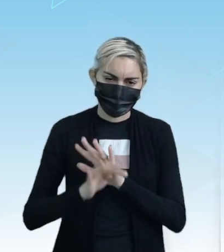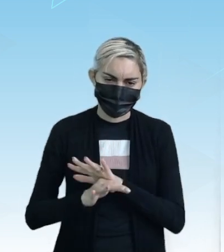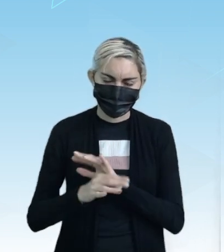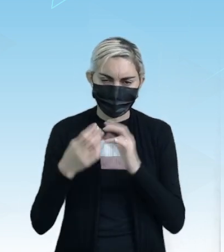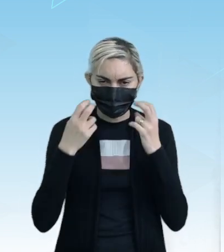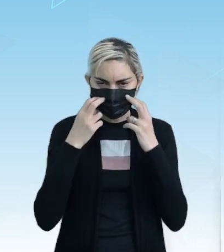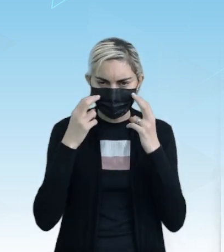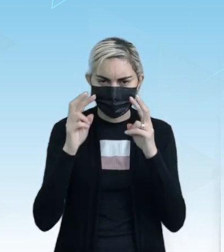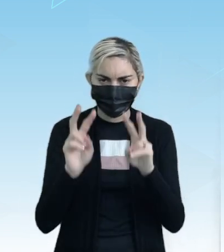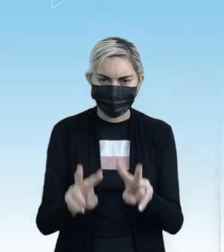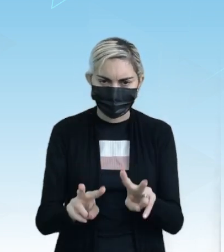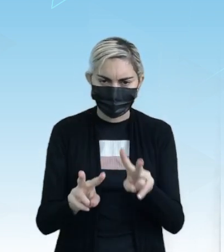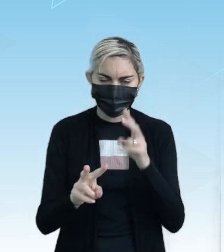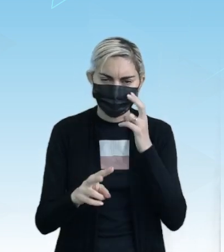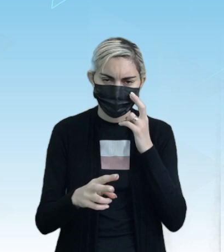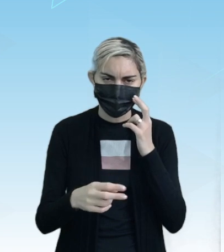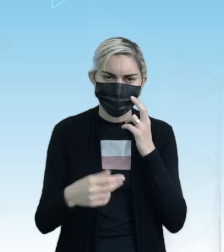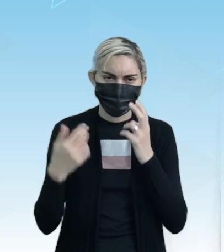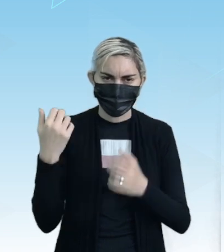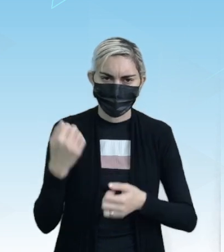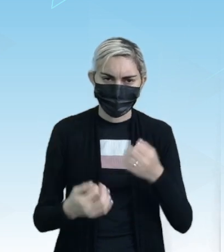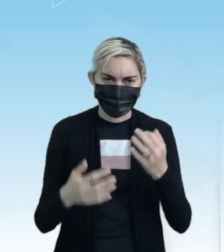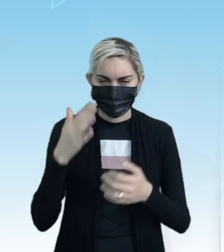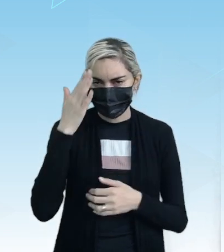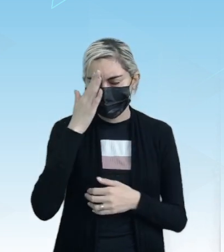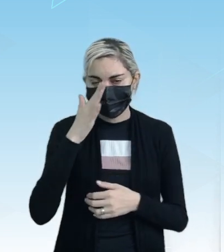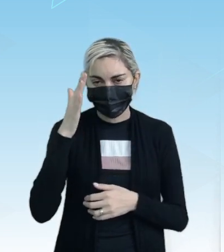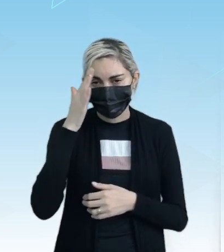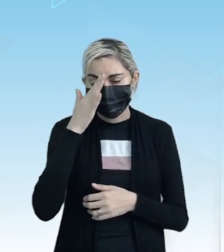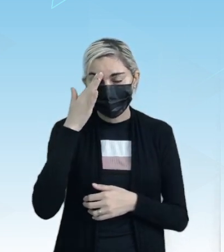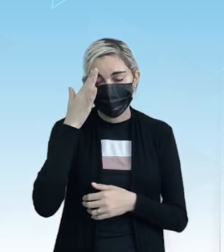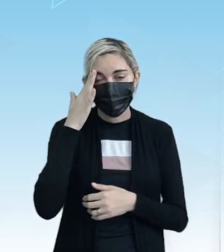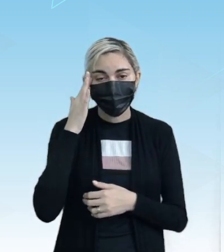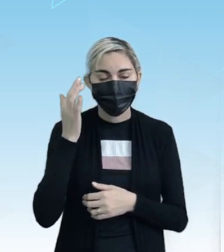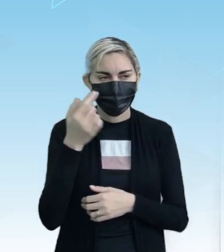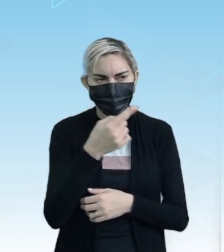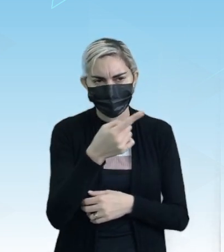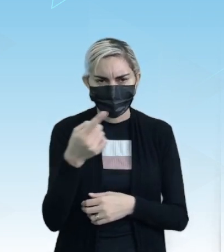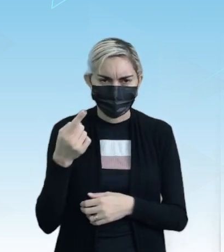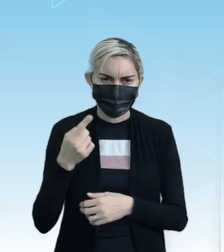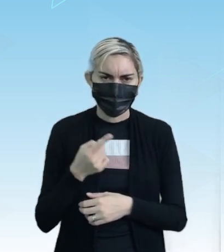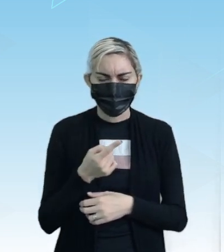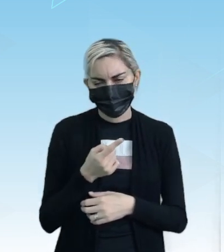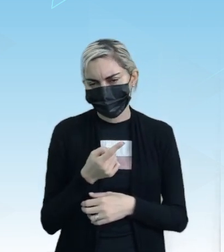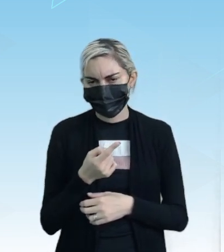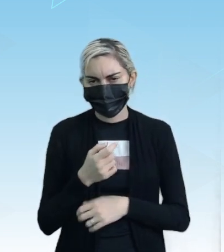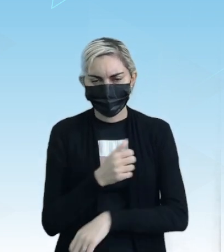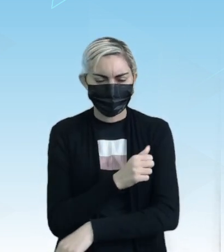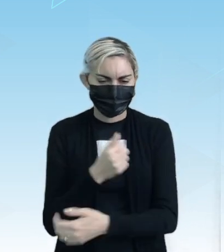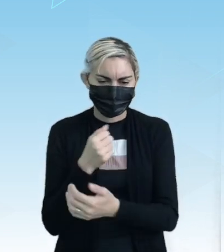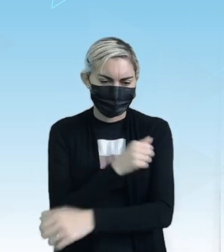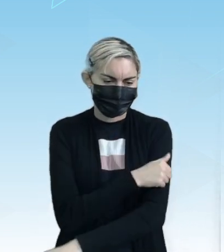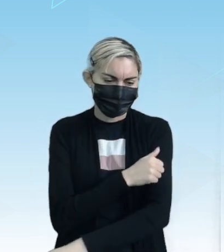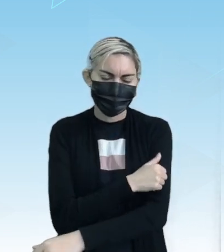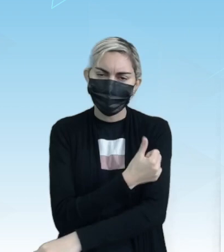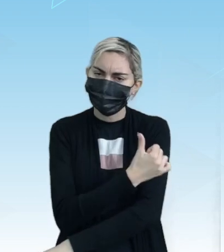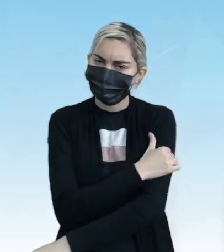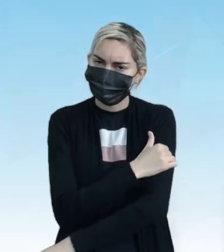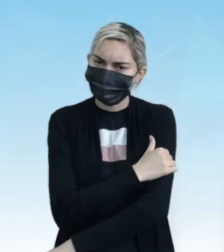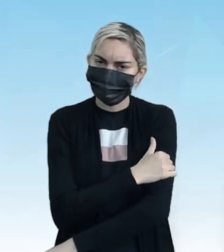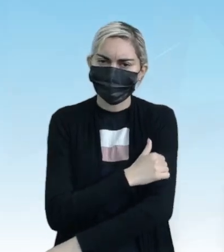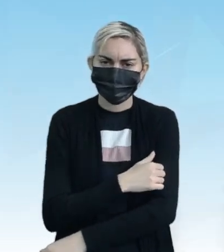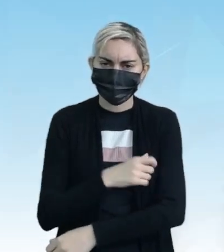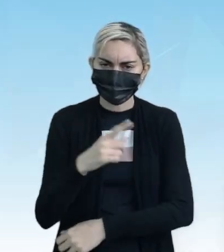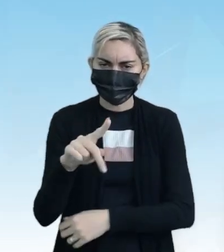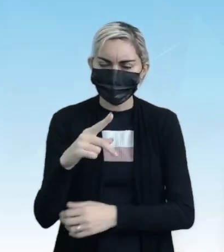veja só, olha só a tarefa de entender o não dito. Que tal você, estudante do sexto ano, fazer um trabalho